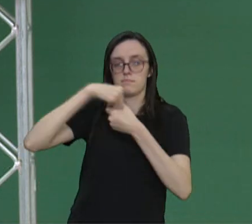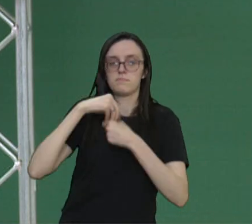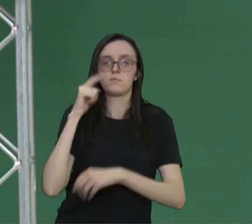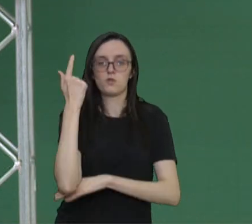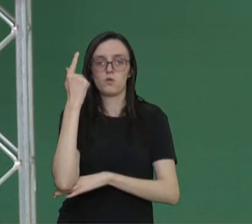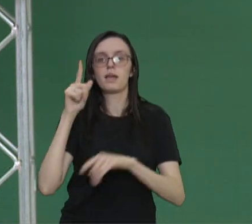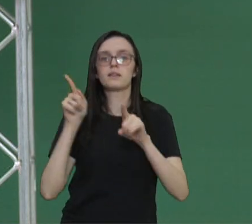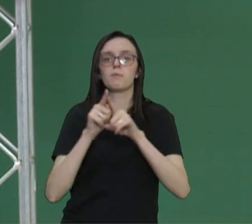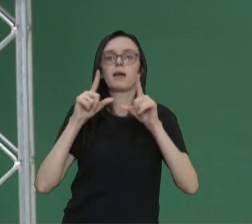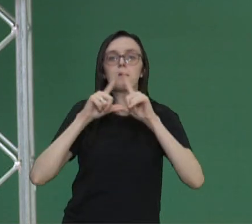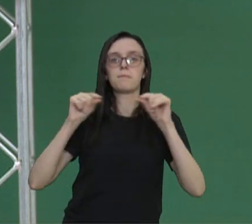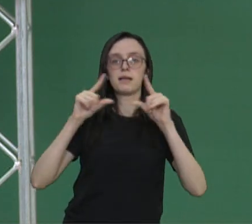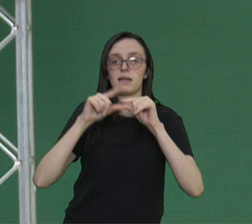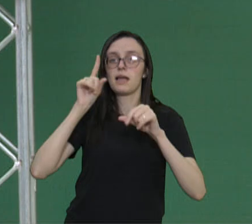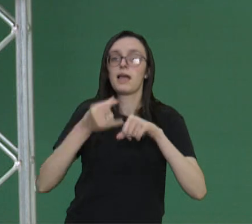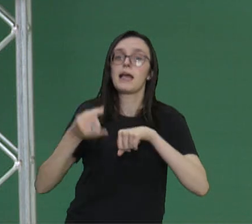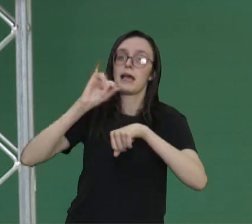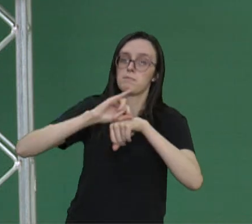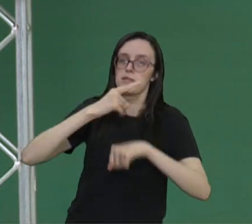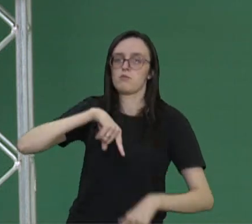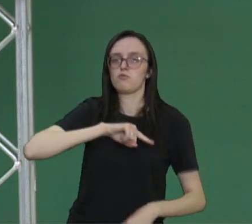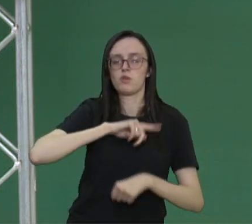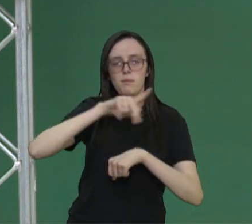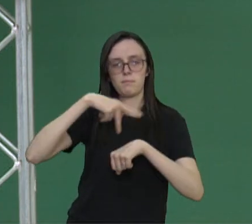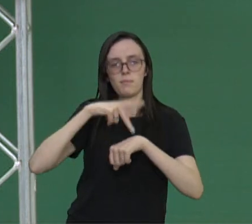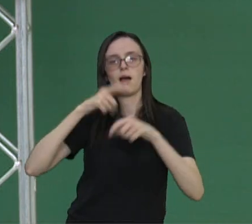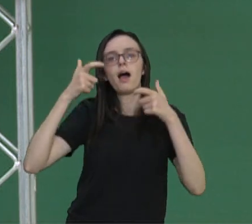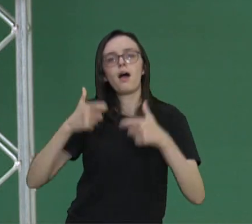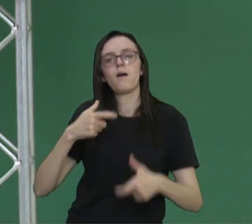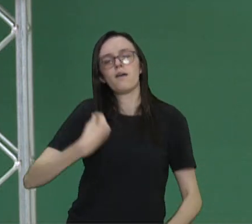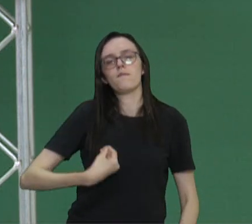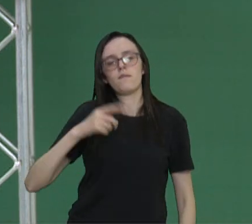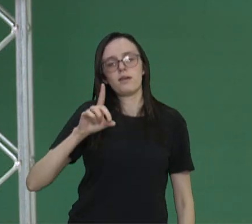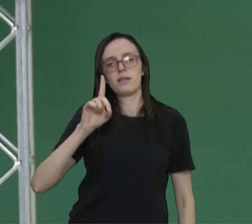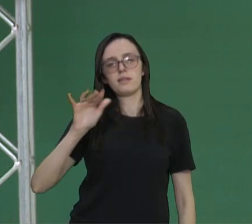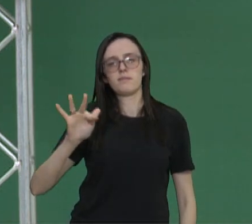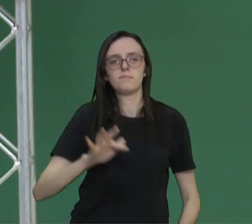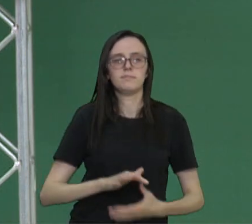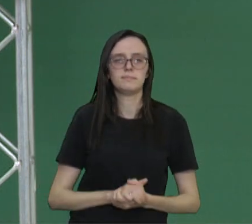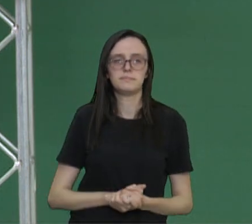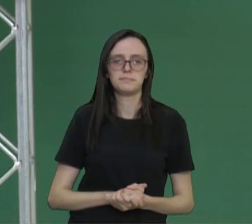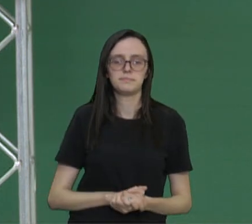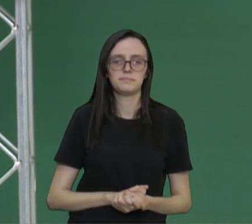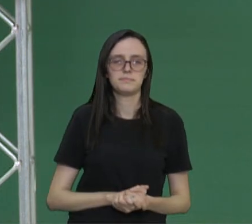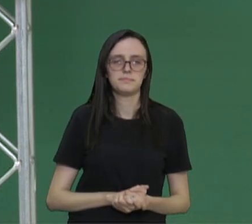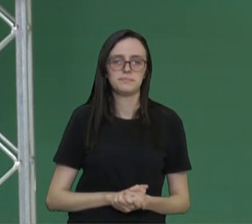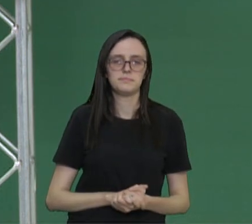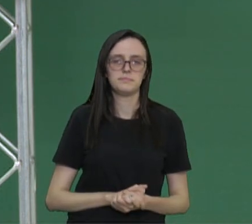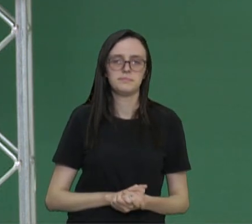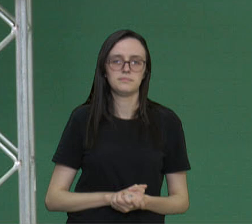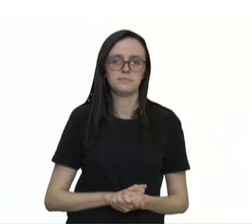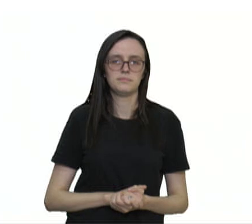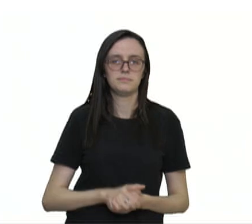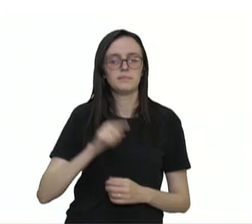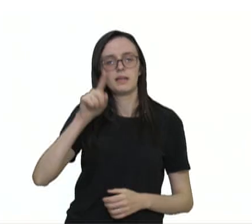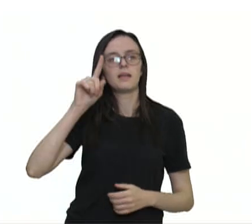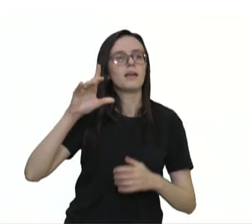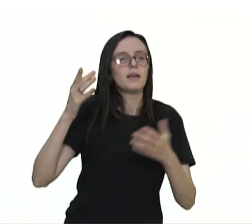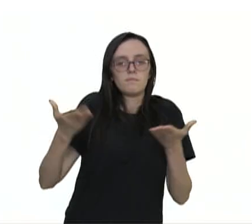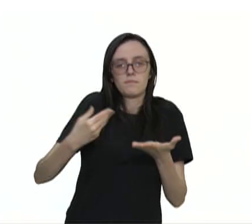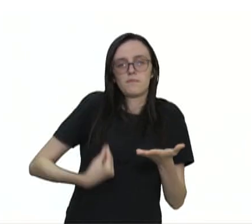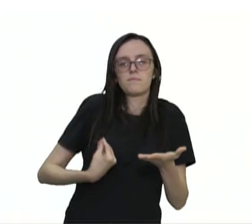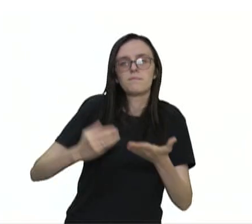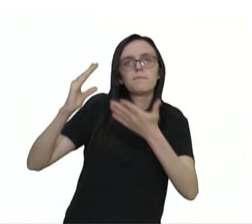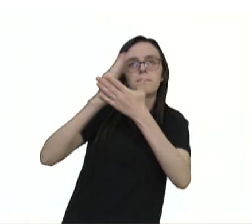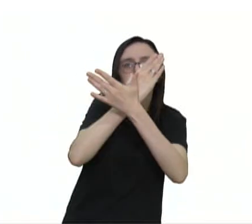e Brasília é a capital do nosso país, que fica no Distrito Federal. Essa é a formação